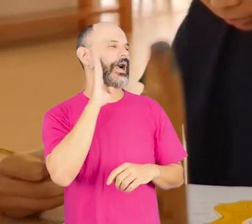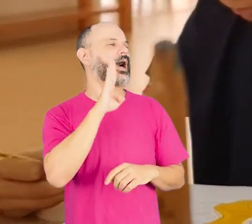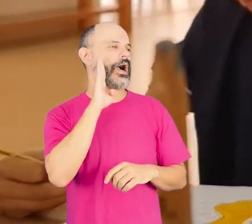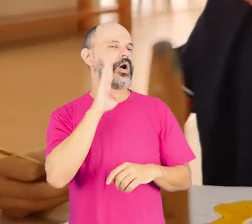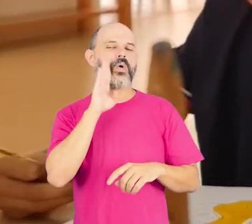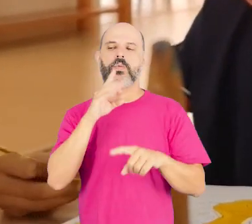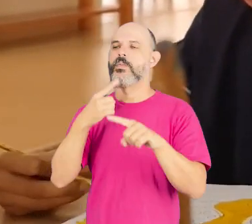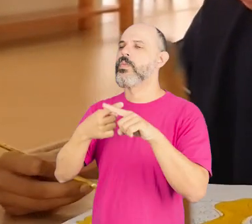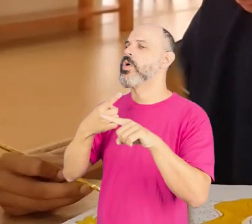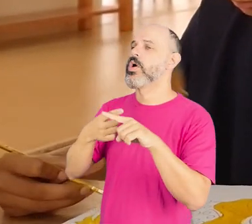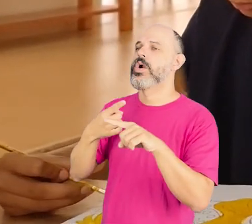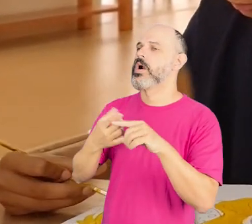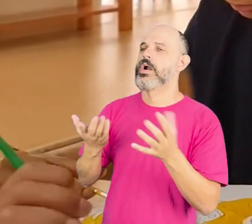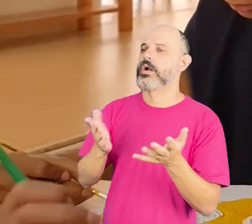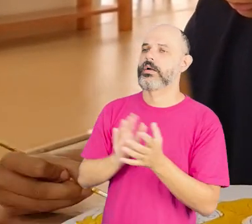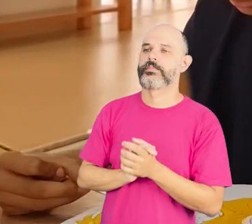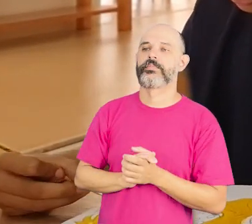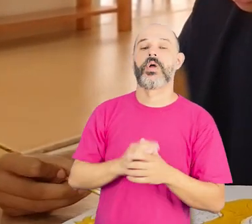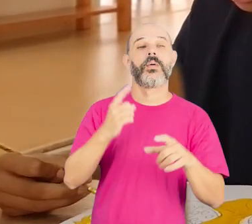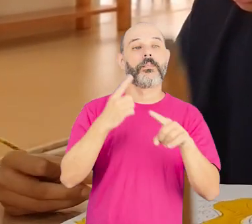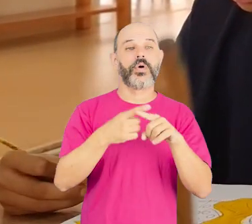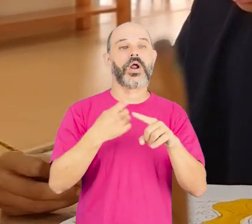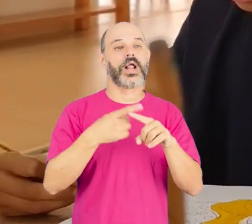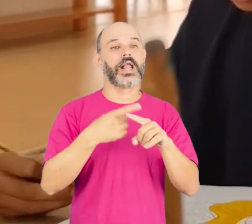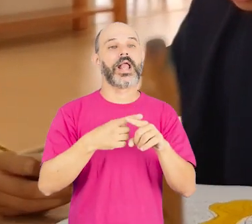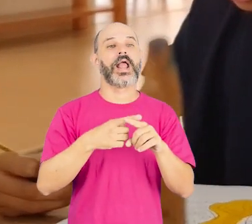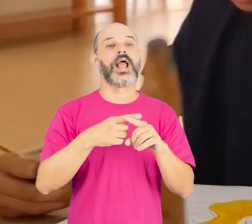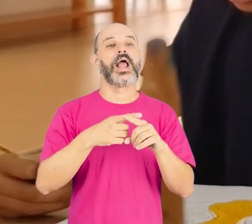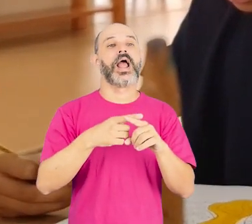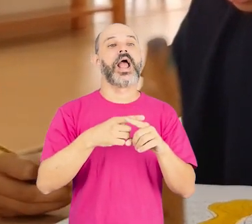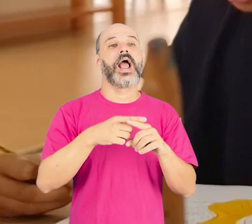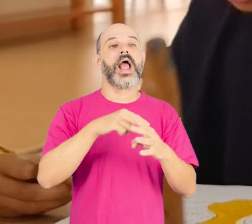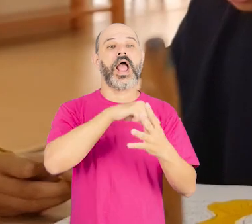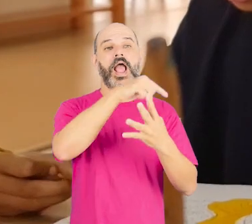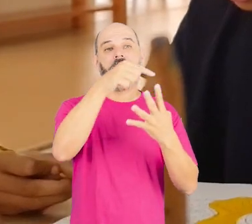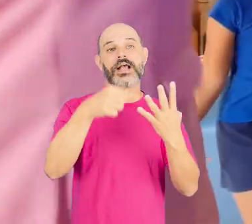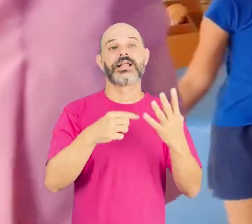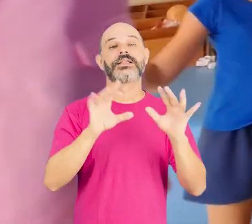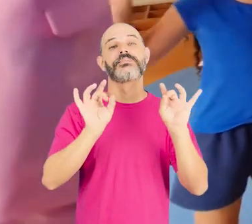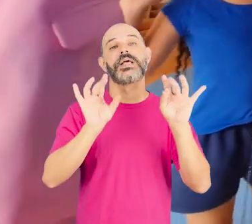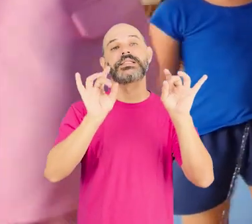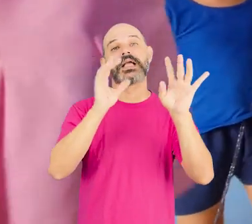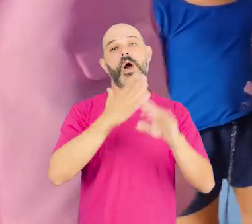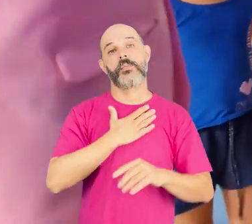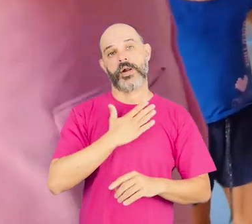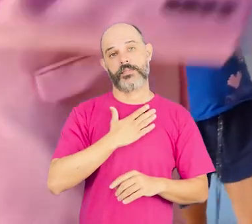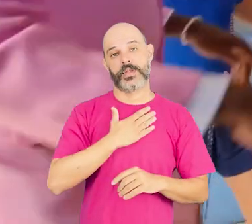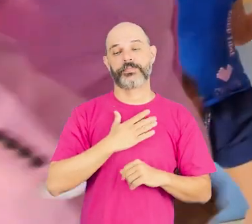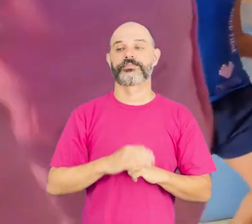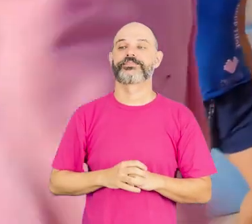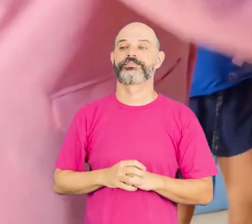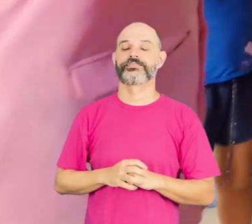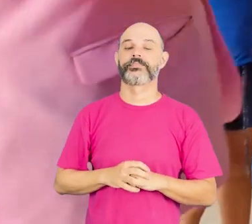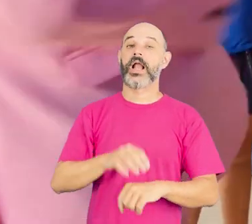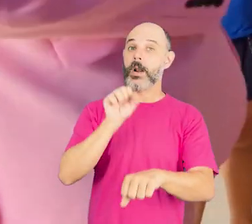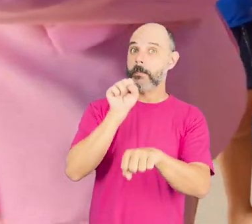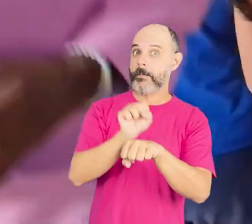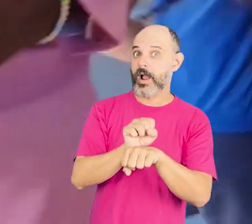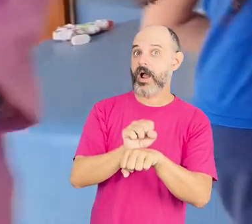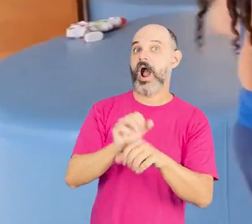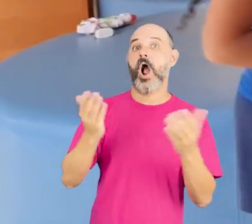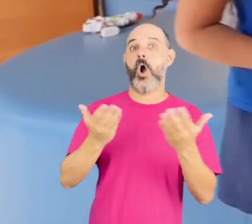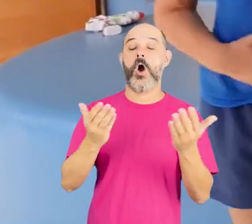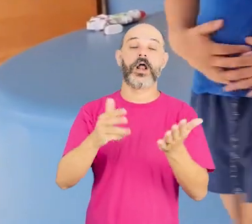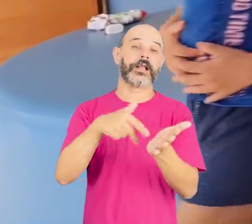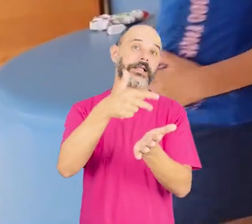Muito legal. Por quê? Porque eles são muito especial pra mim. E já que estamos aqui, mais uma pausa